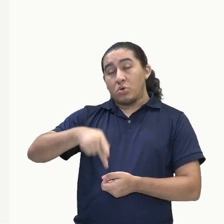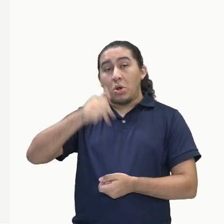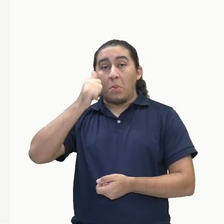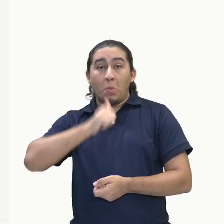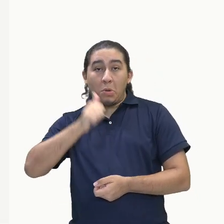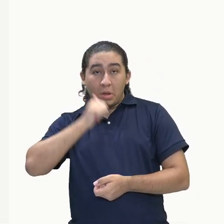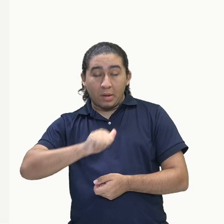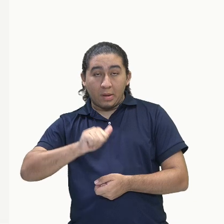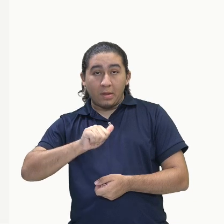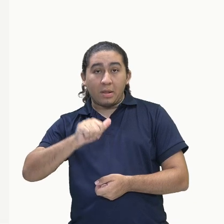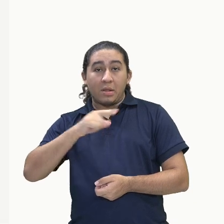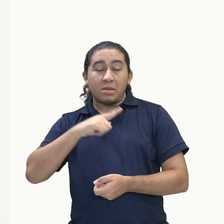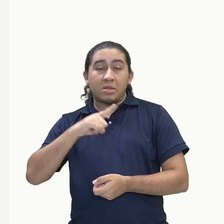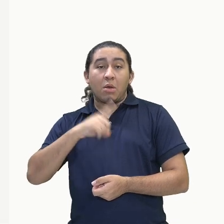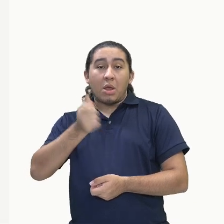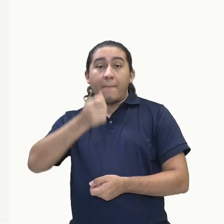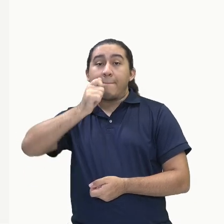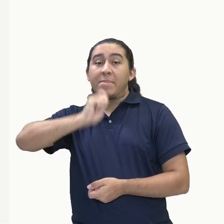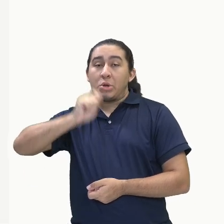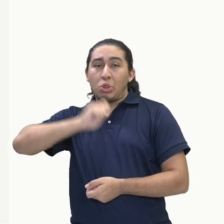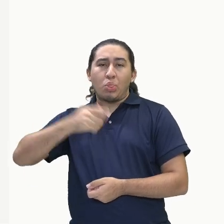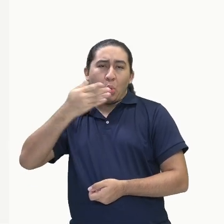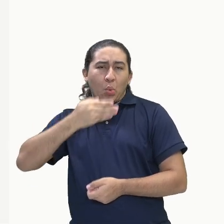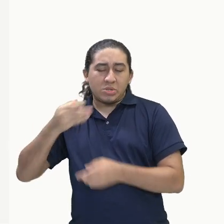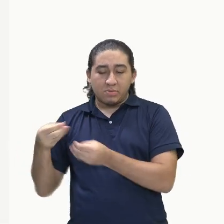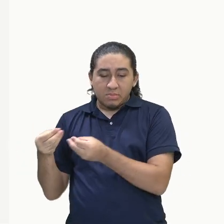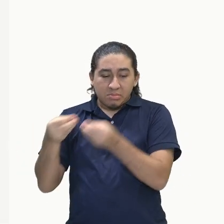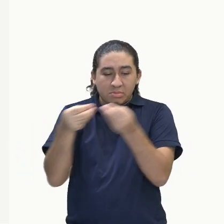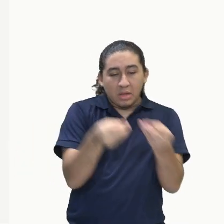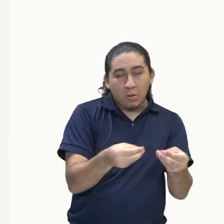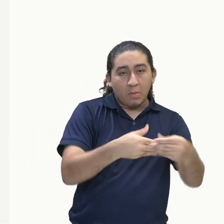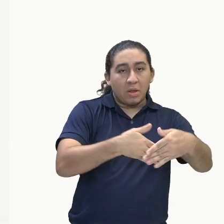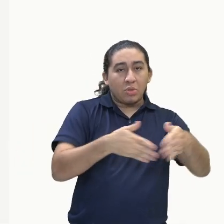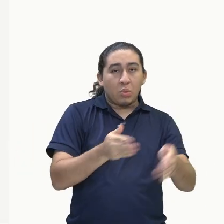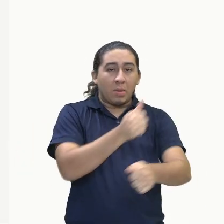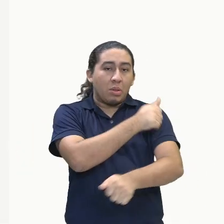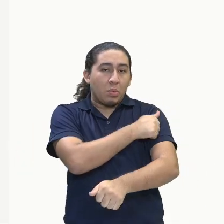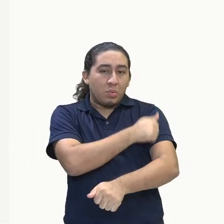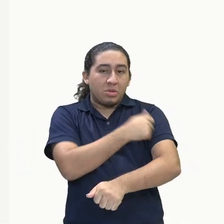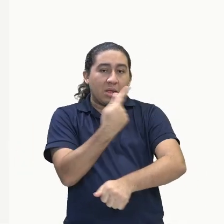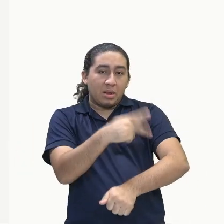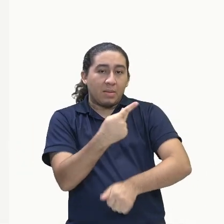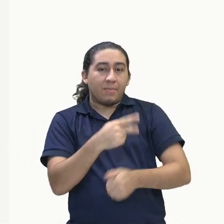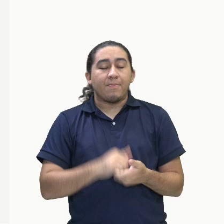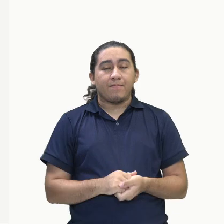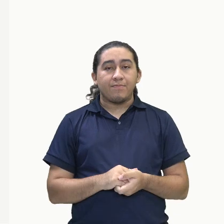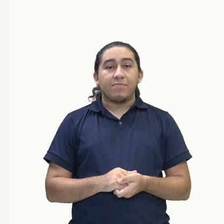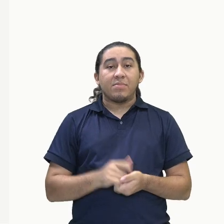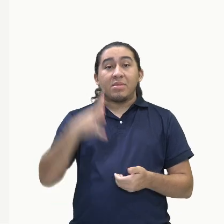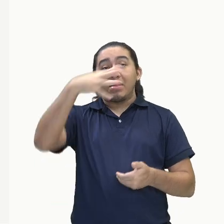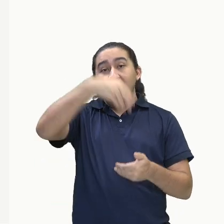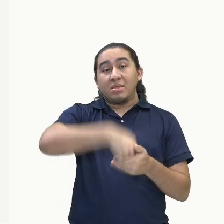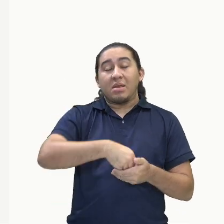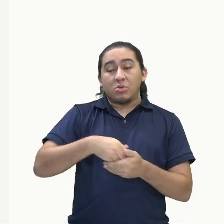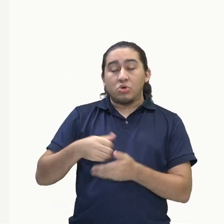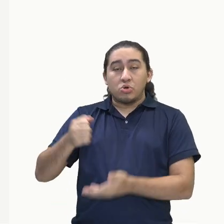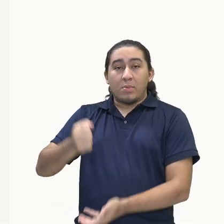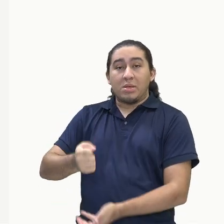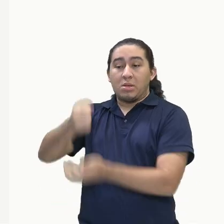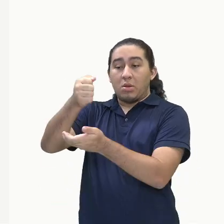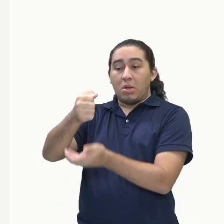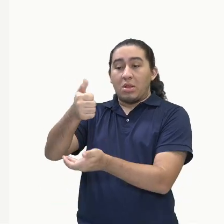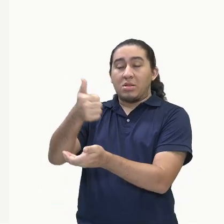levou pirulitos para a turma e ela colocou em um saco 10 pirulitos,